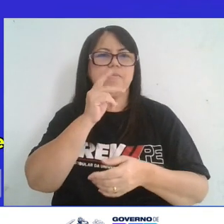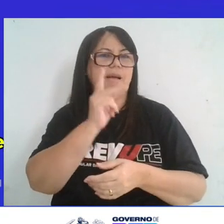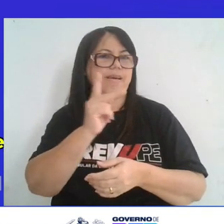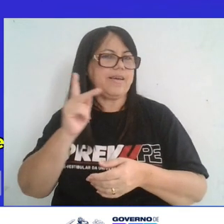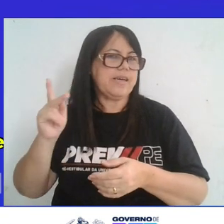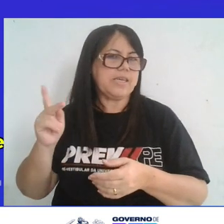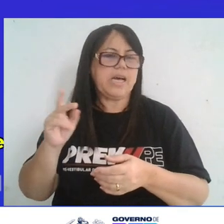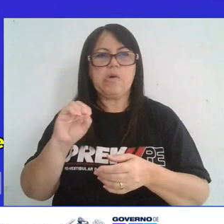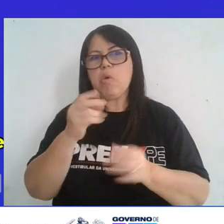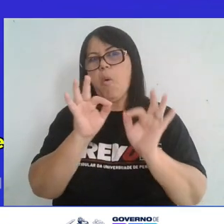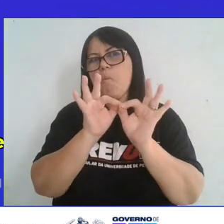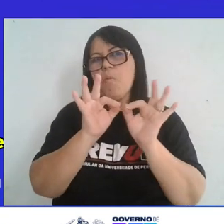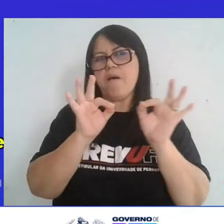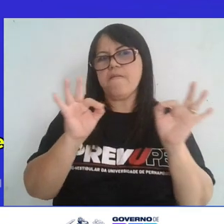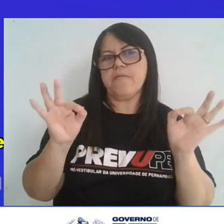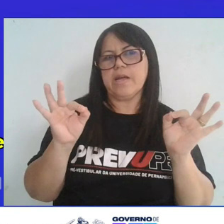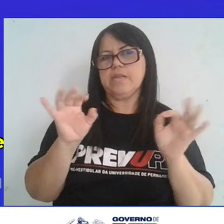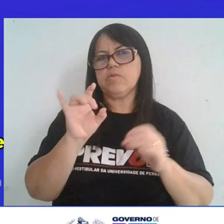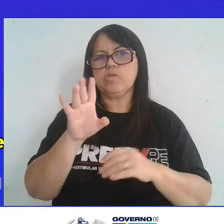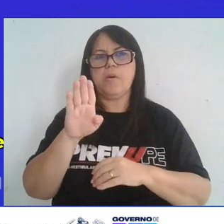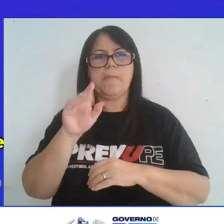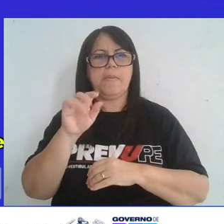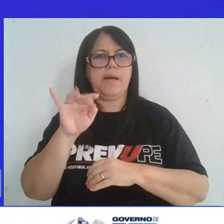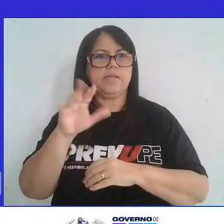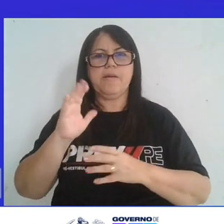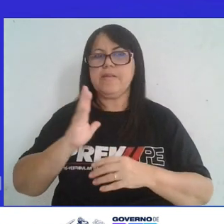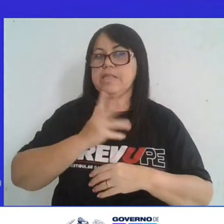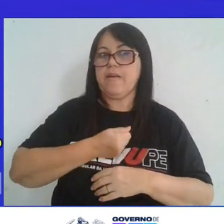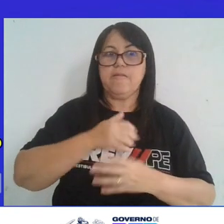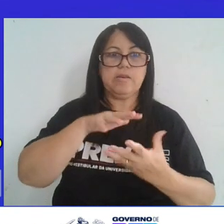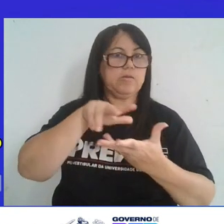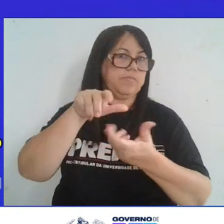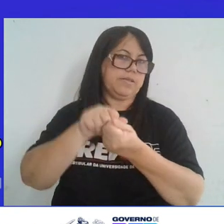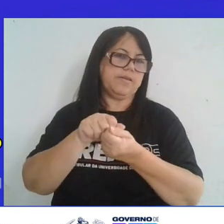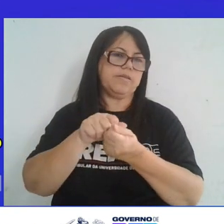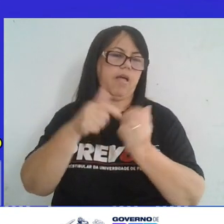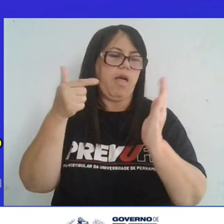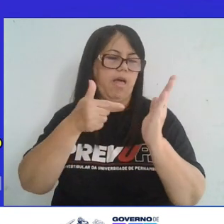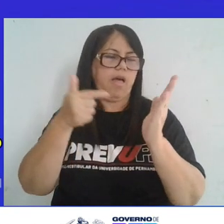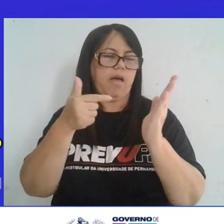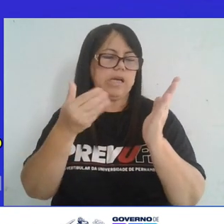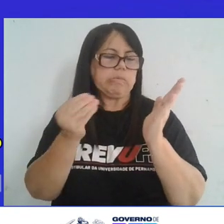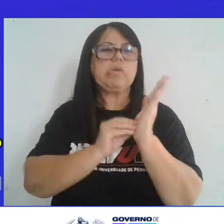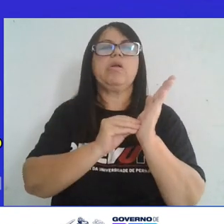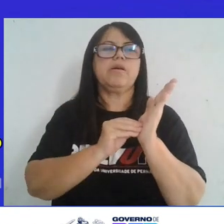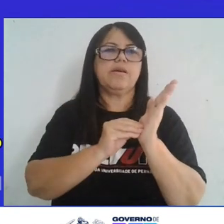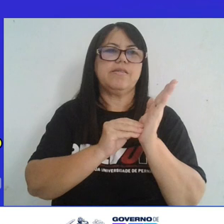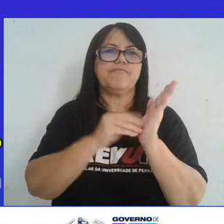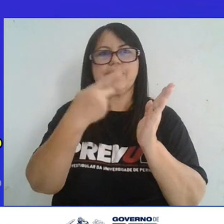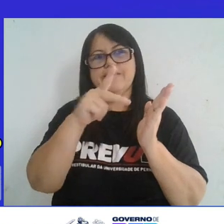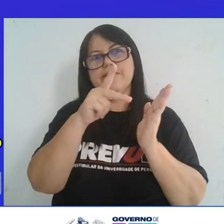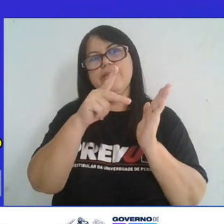né? Salbat, mas salvará a humanidade, né? Da iniquidade. Então, isso é um tipo de zombaria e seu texto é